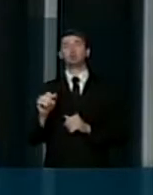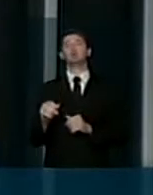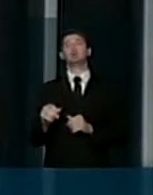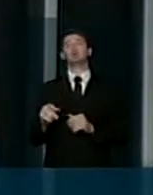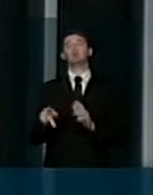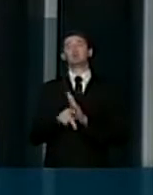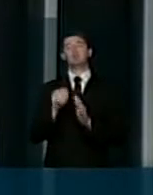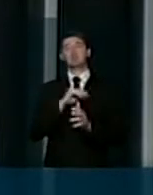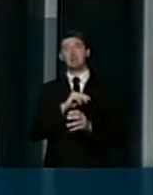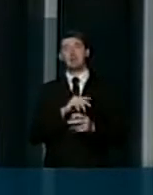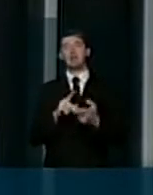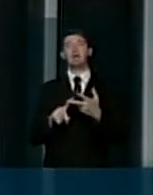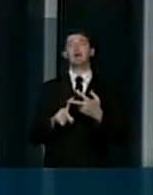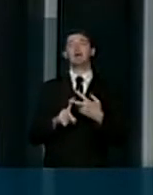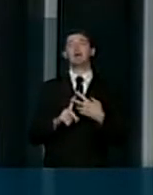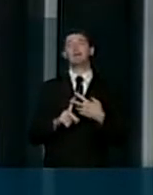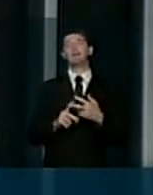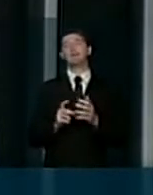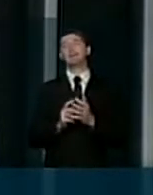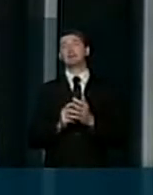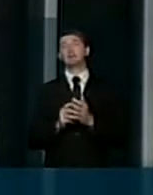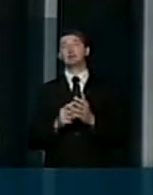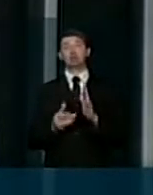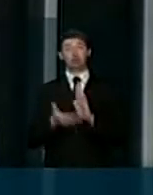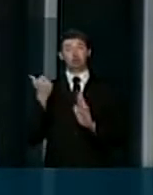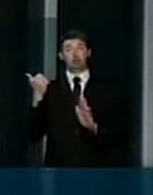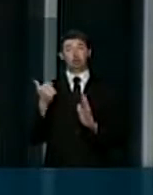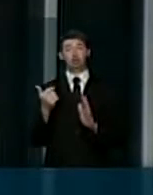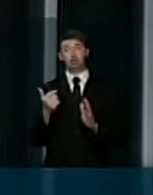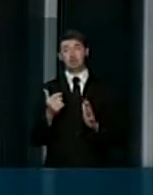pagamento, que retiram